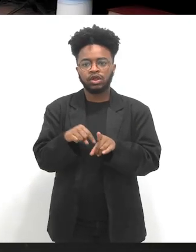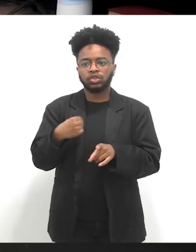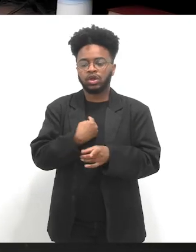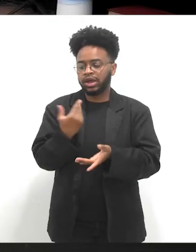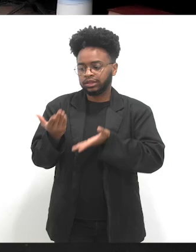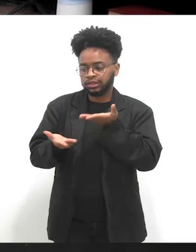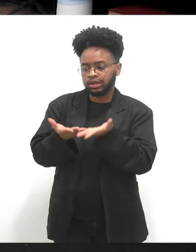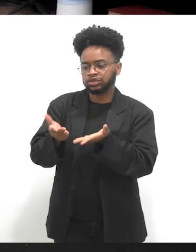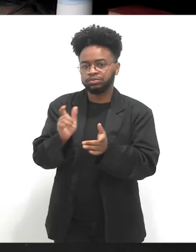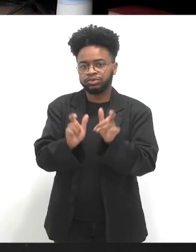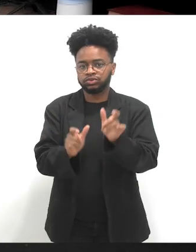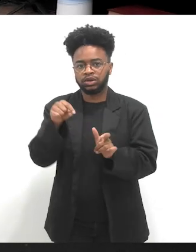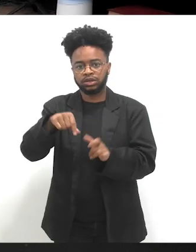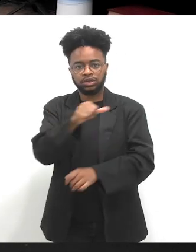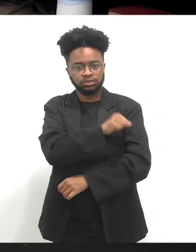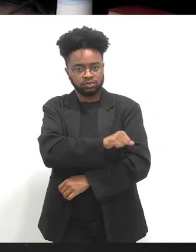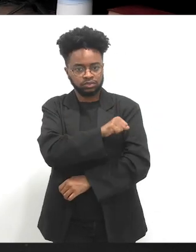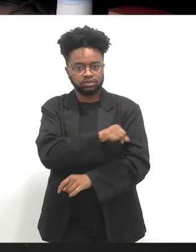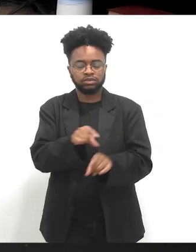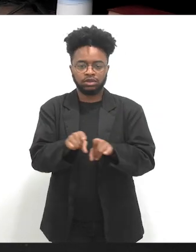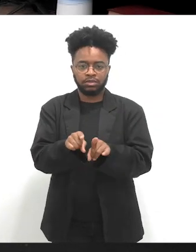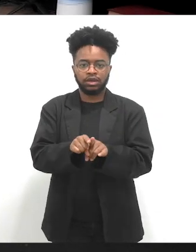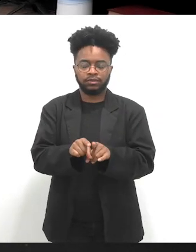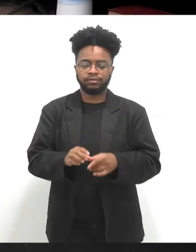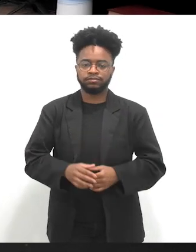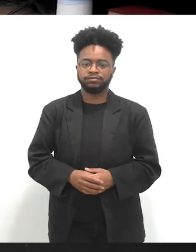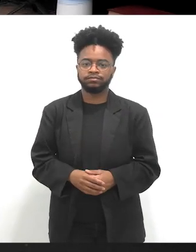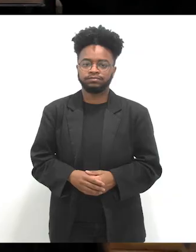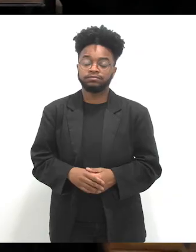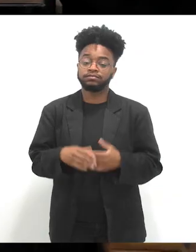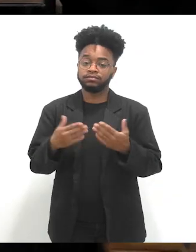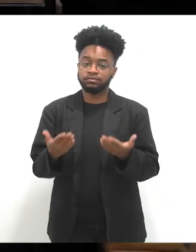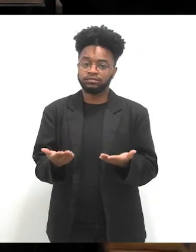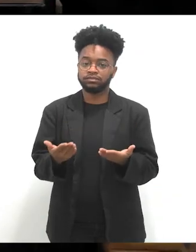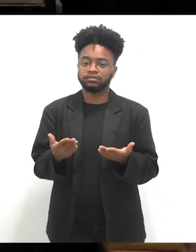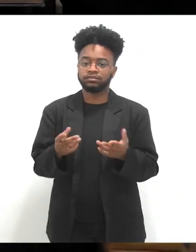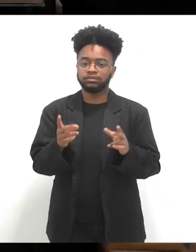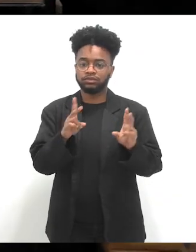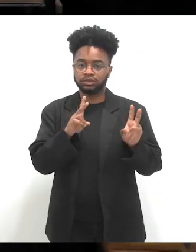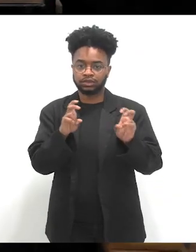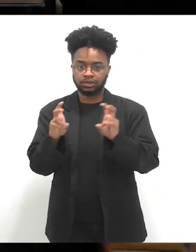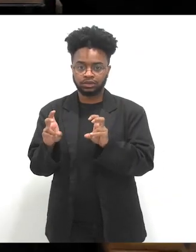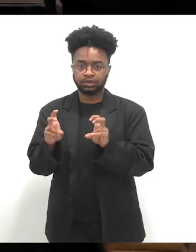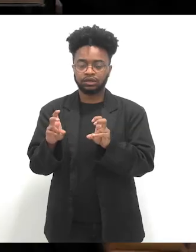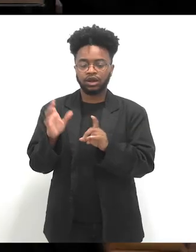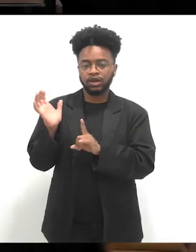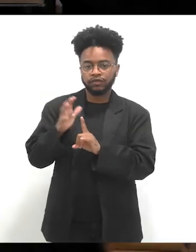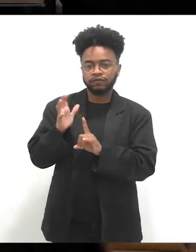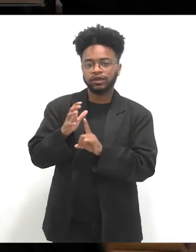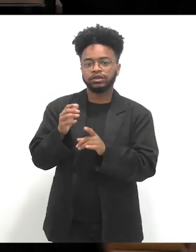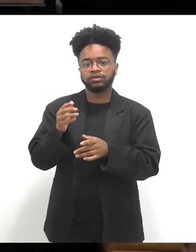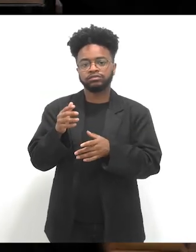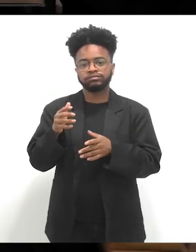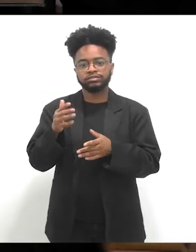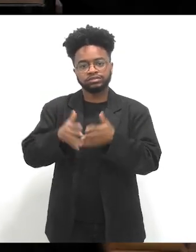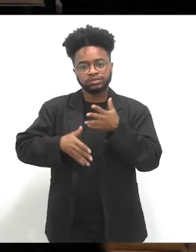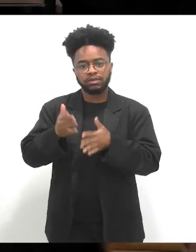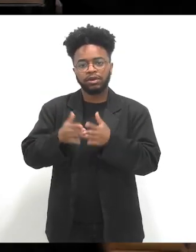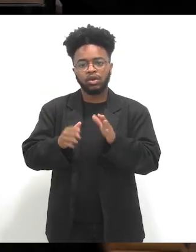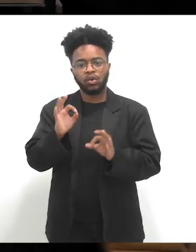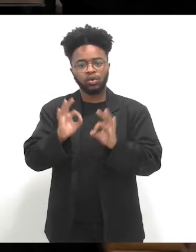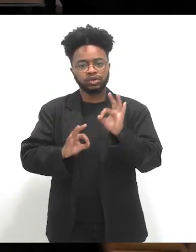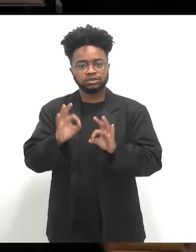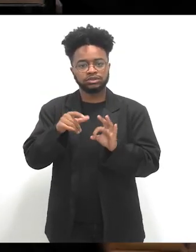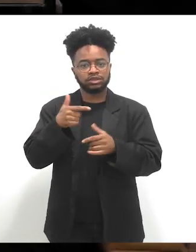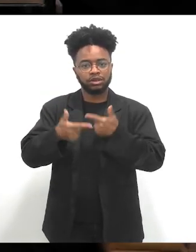também atende algumas pessoas do Rio que vieram interiorizadas. Então, assim, isso de toda forma afeta as